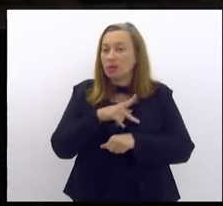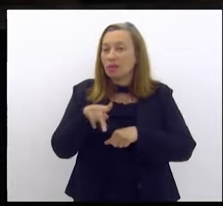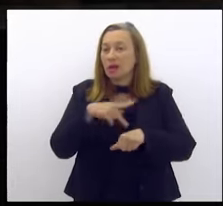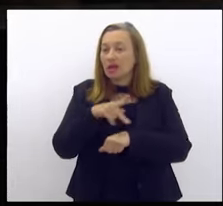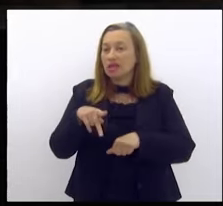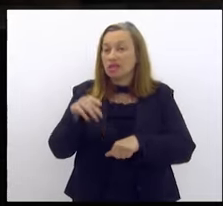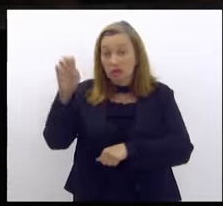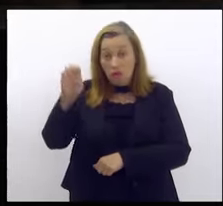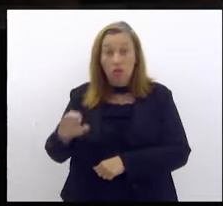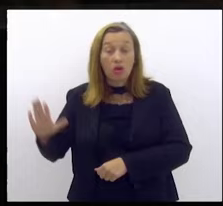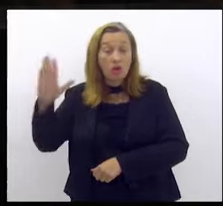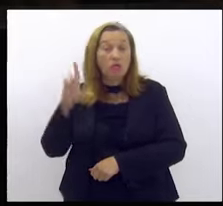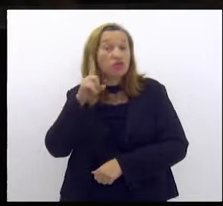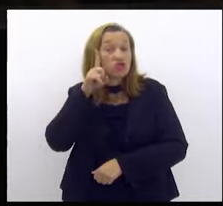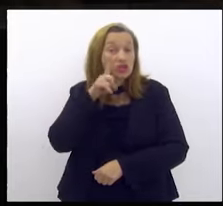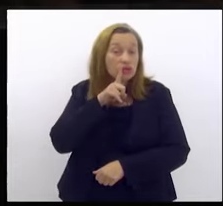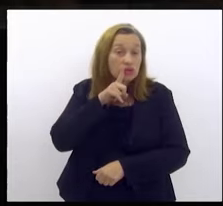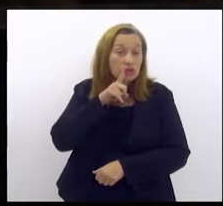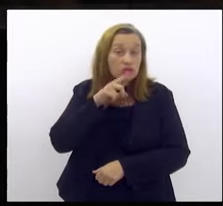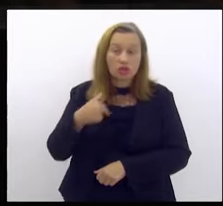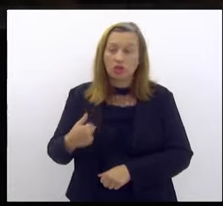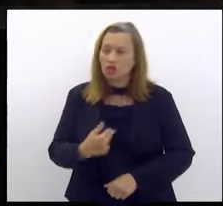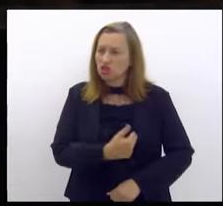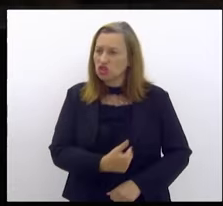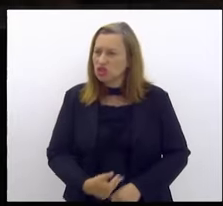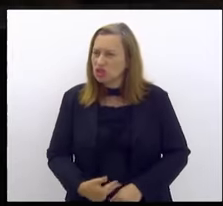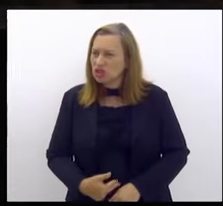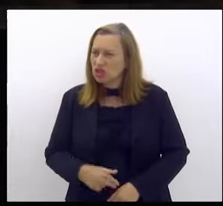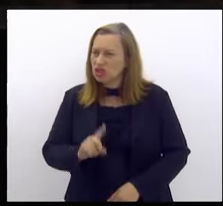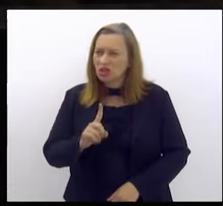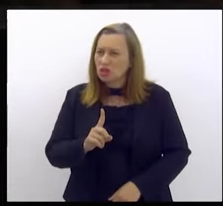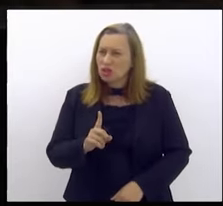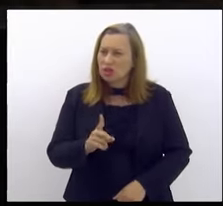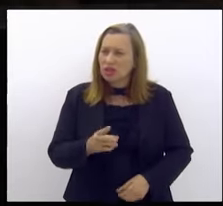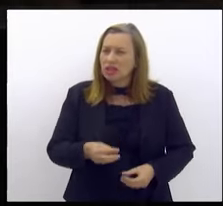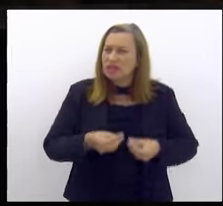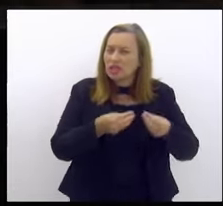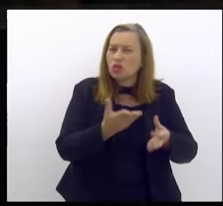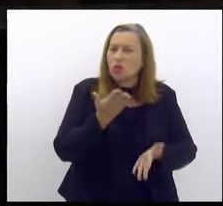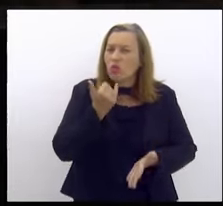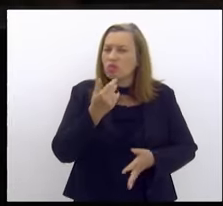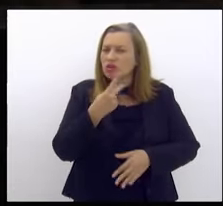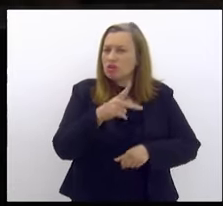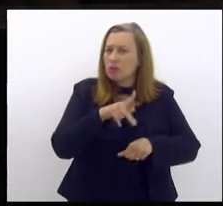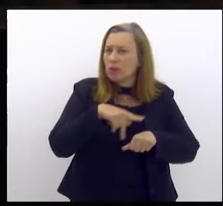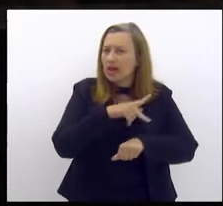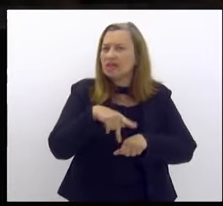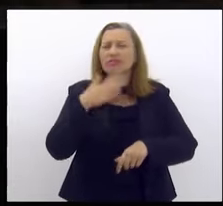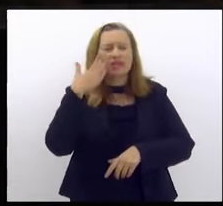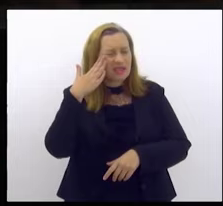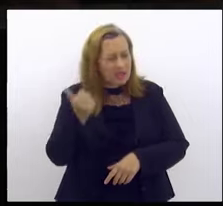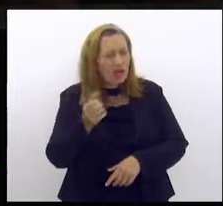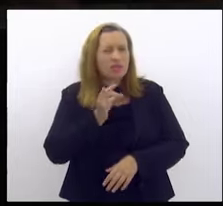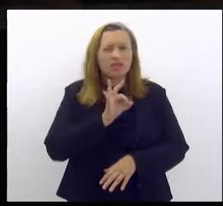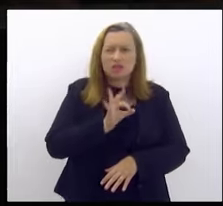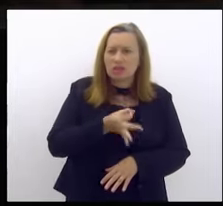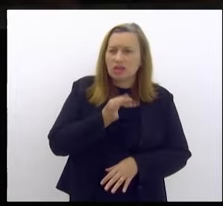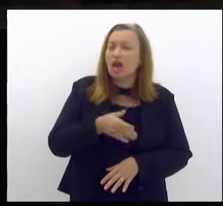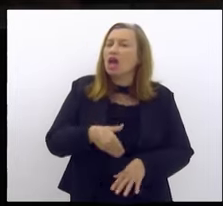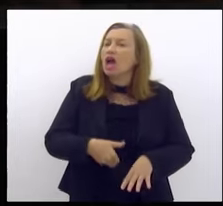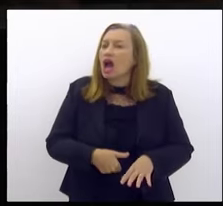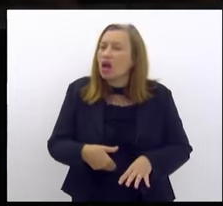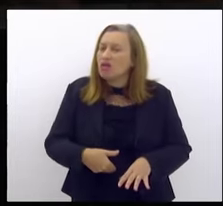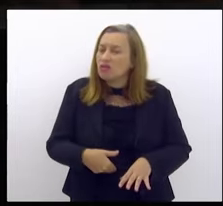Europa, Estados Unidos e China, não está alimentando o seu país porque sabe que, evidentemente, a